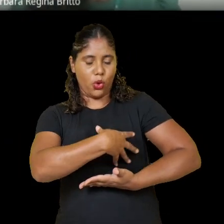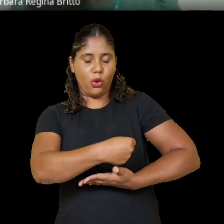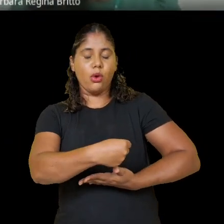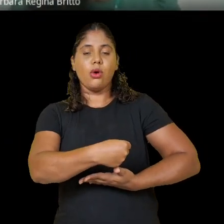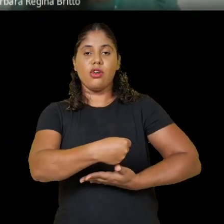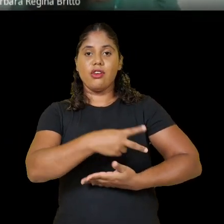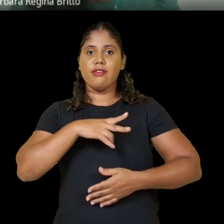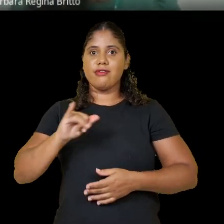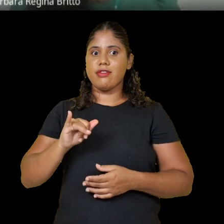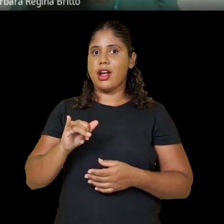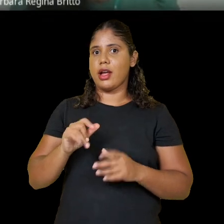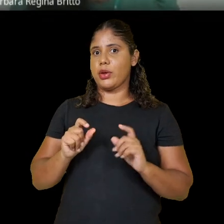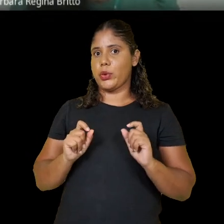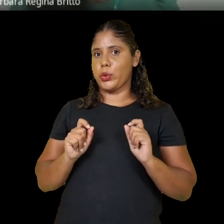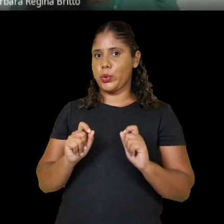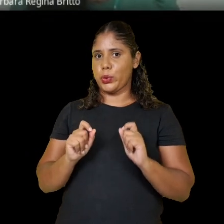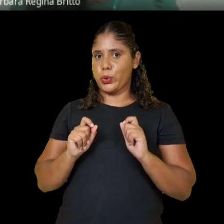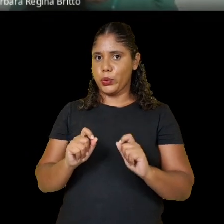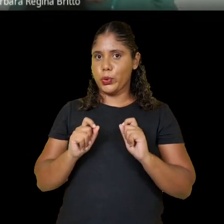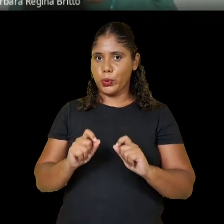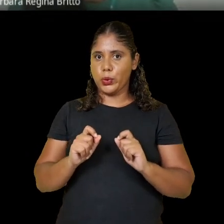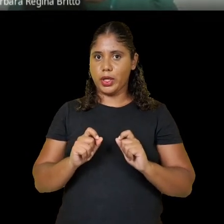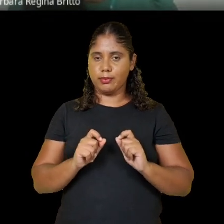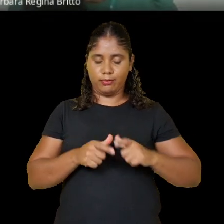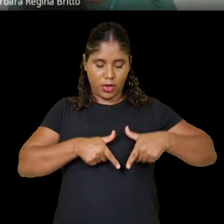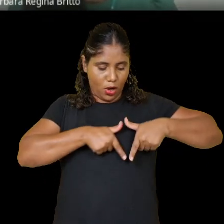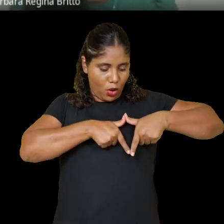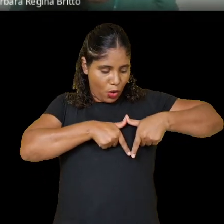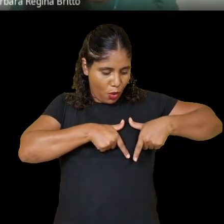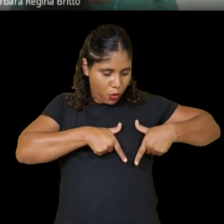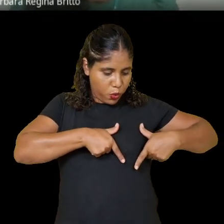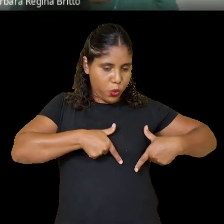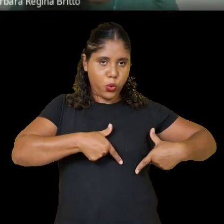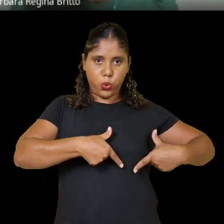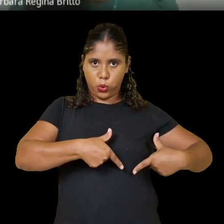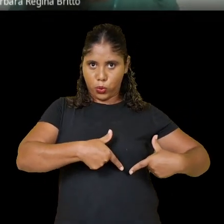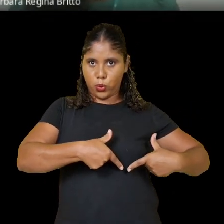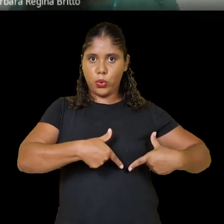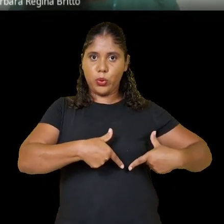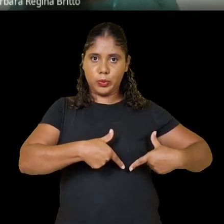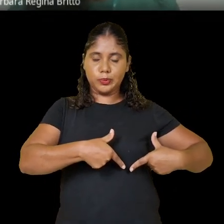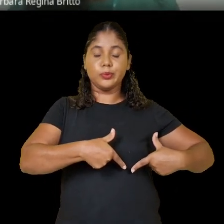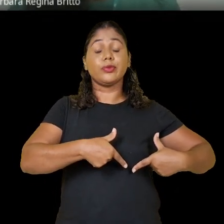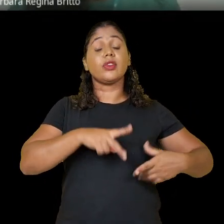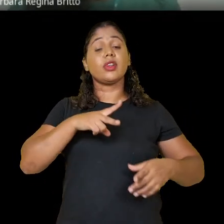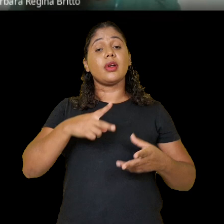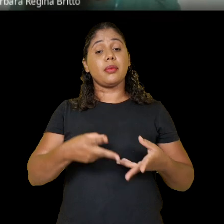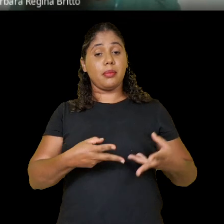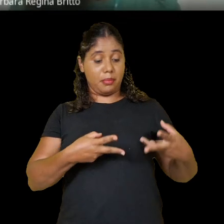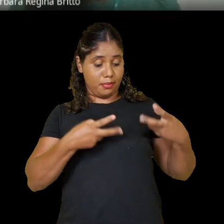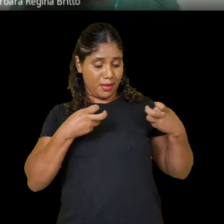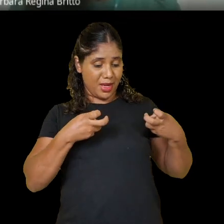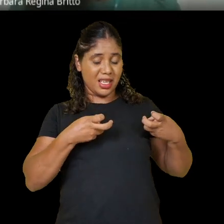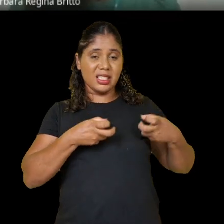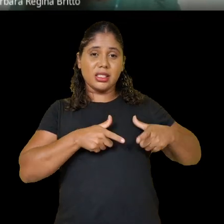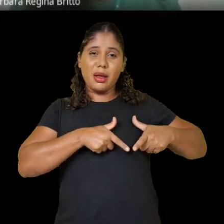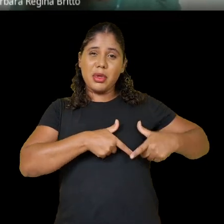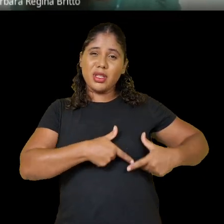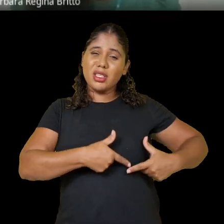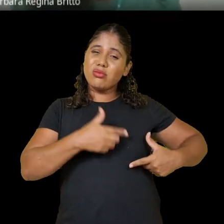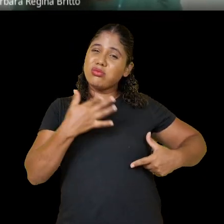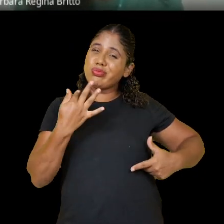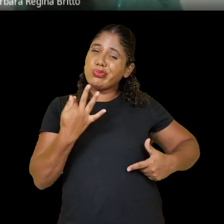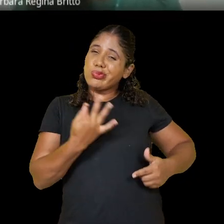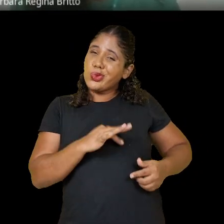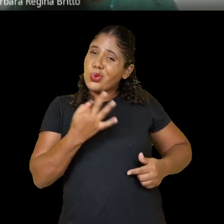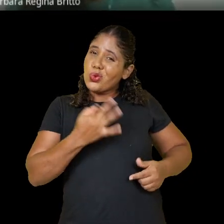tem o crescimento e a maturação mamária, que eu trouxe já, vai se perceber a mama dolorida, que a